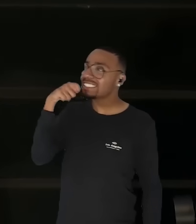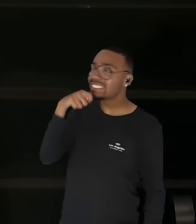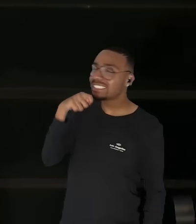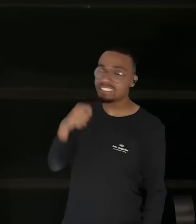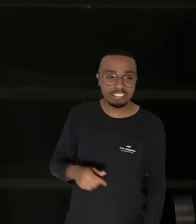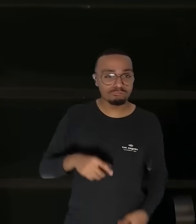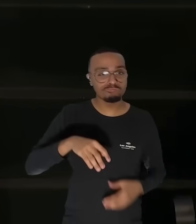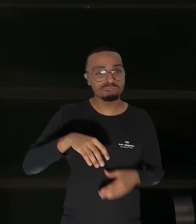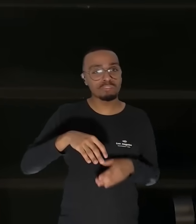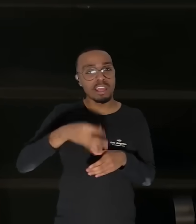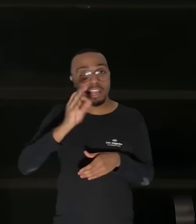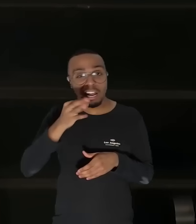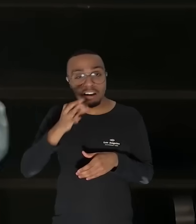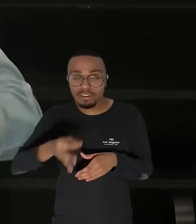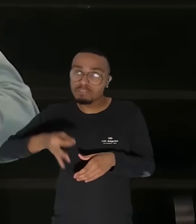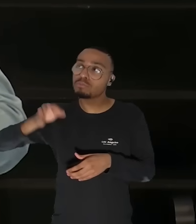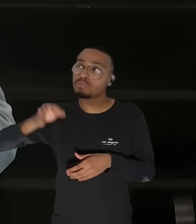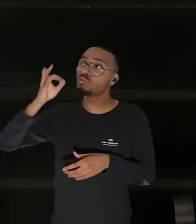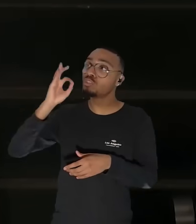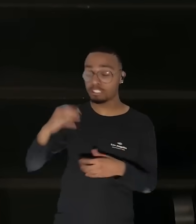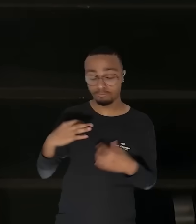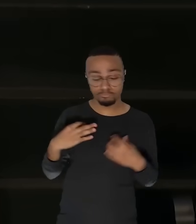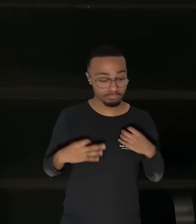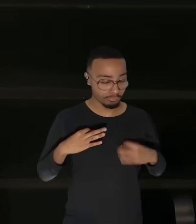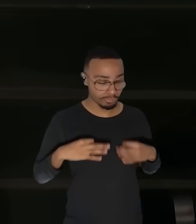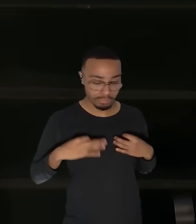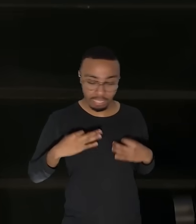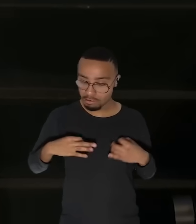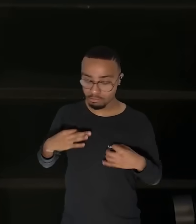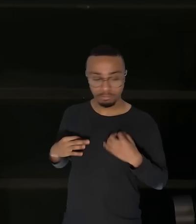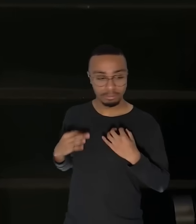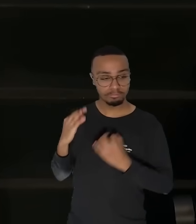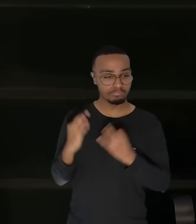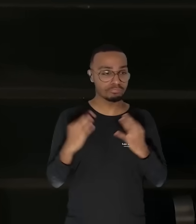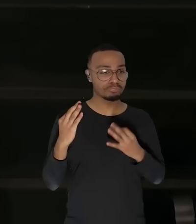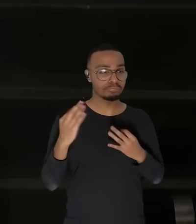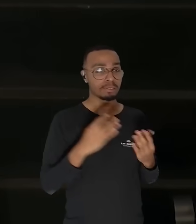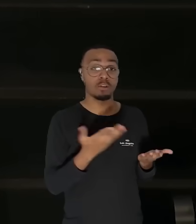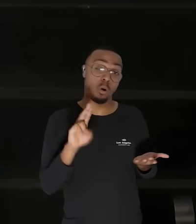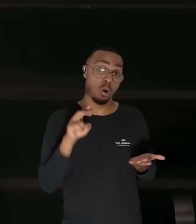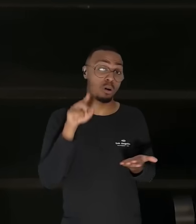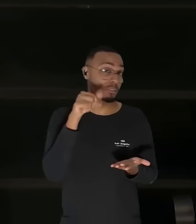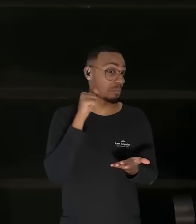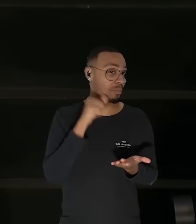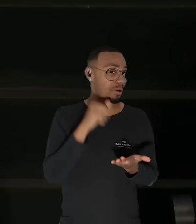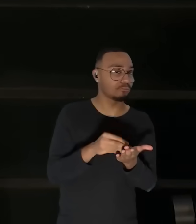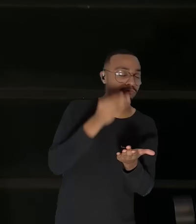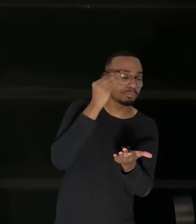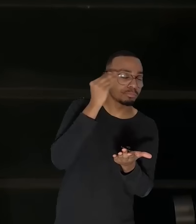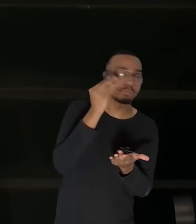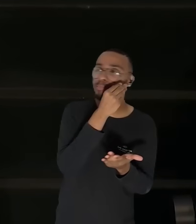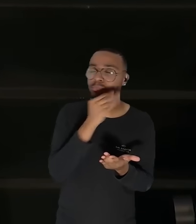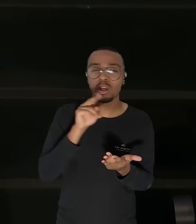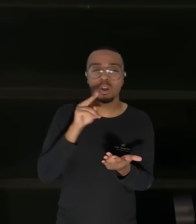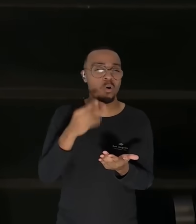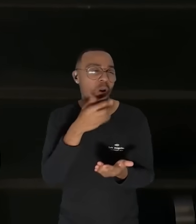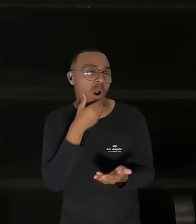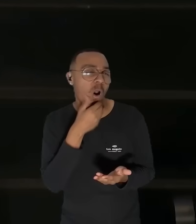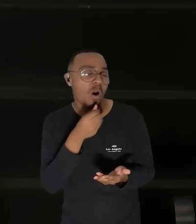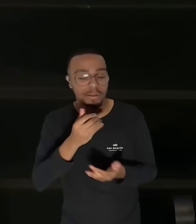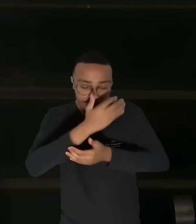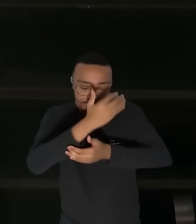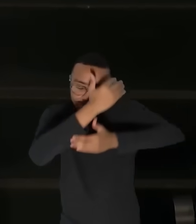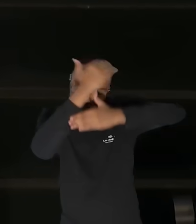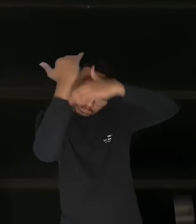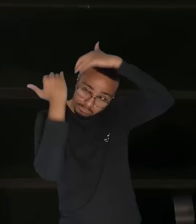penteia seu cabelo, se arruma, passa sua maquiagem, passa seu gel, vai trabalhar, coloca